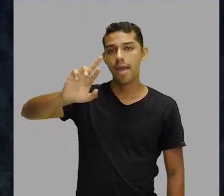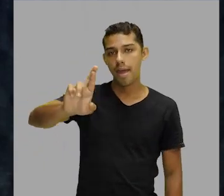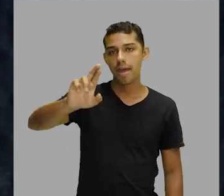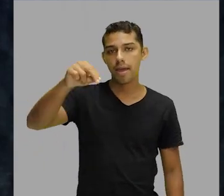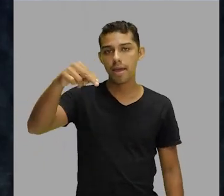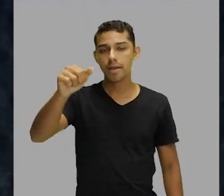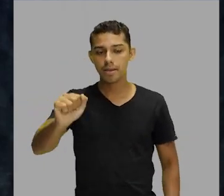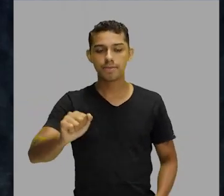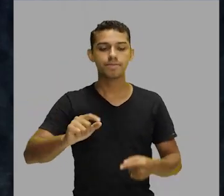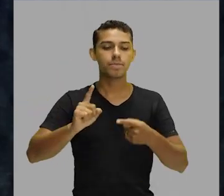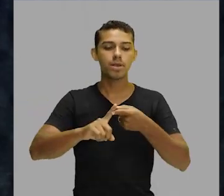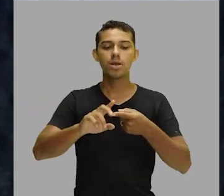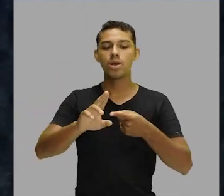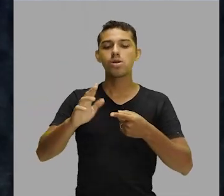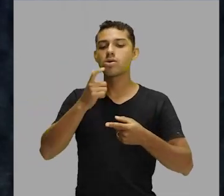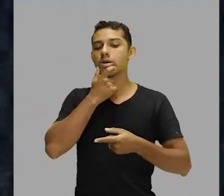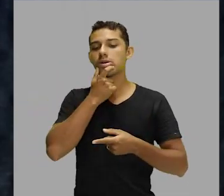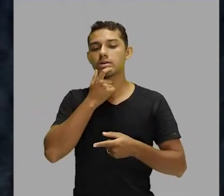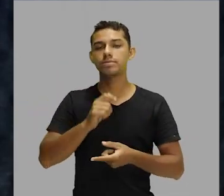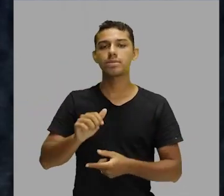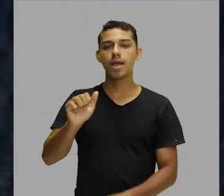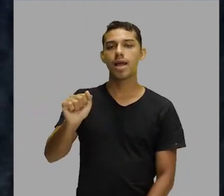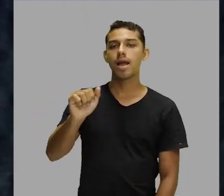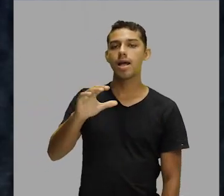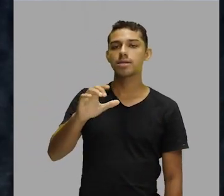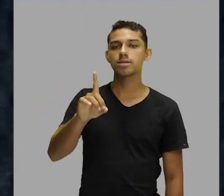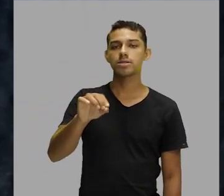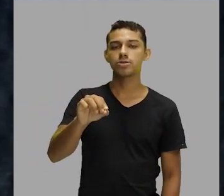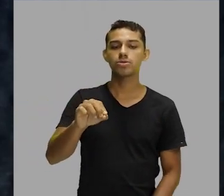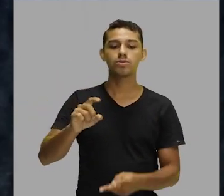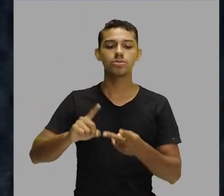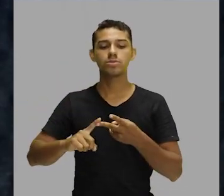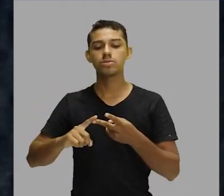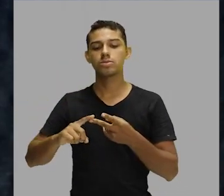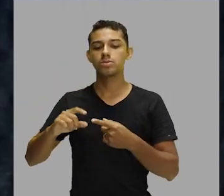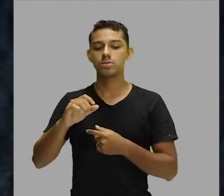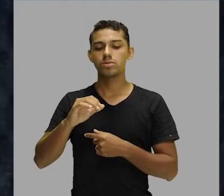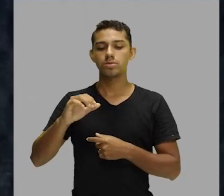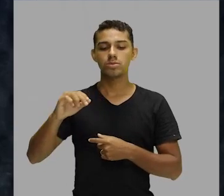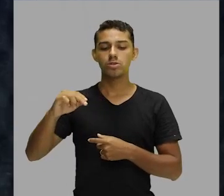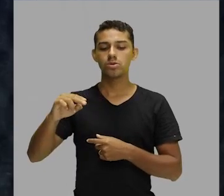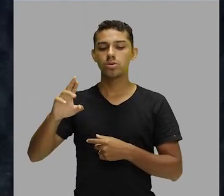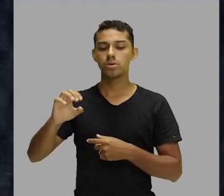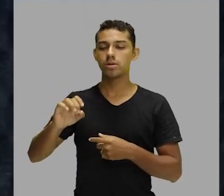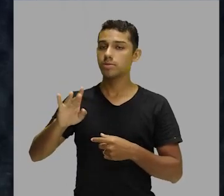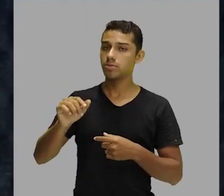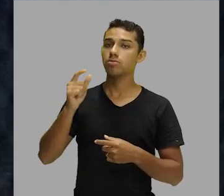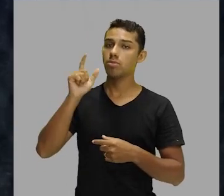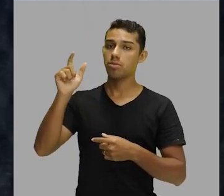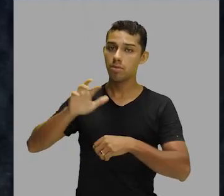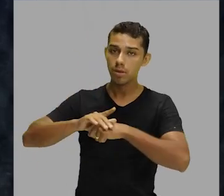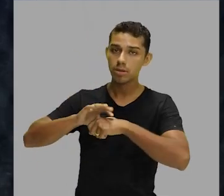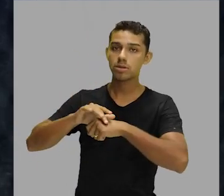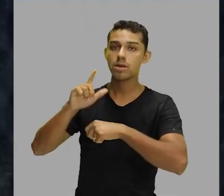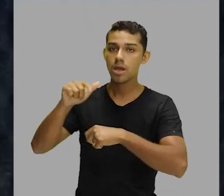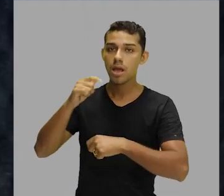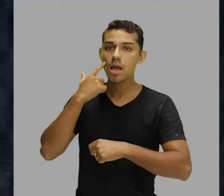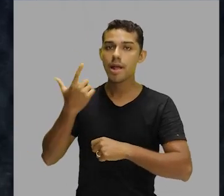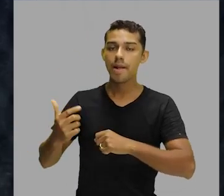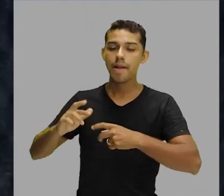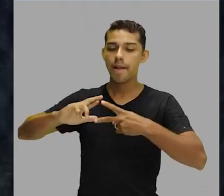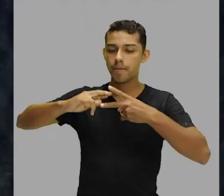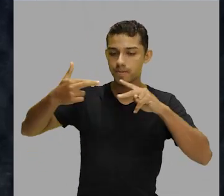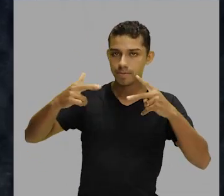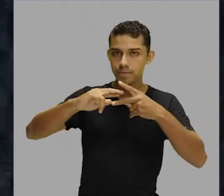ácido ribonucleico, ok? Então, esse RNA, observe o seguinte, esse RNA,